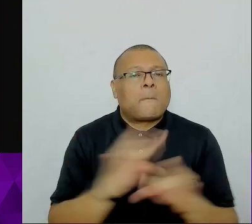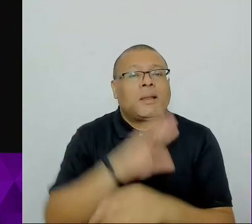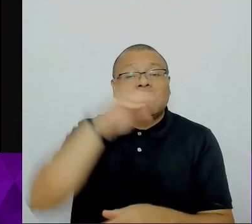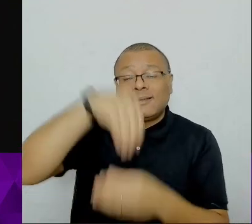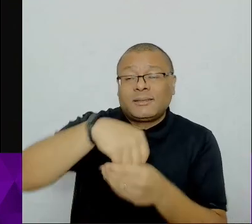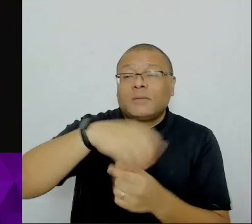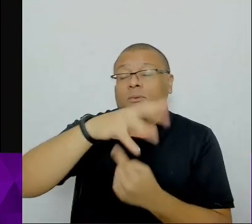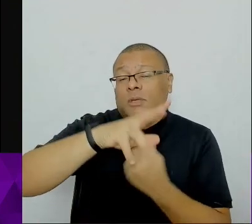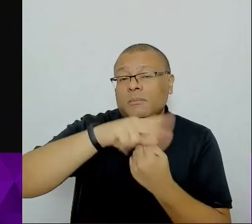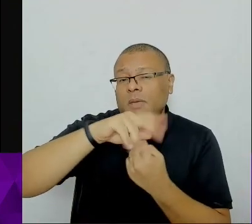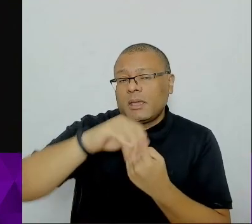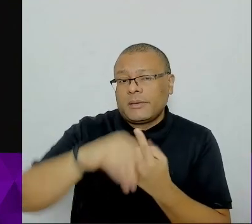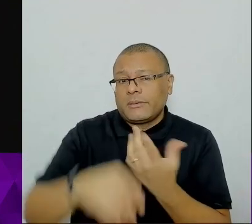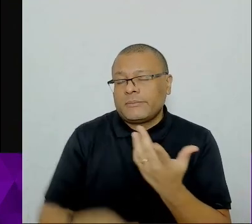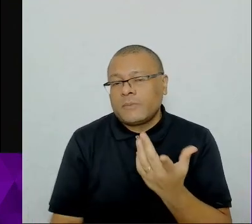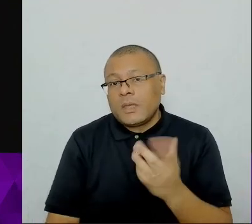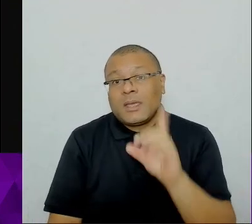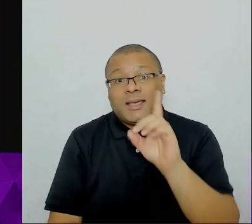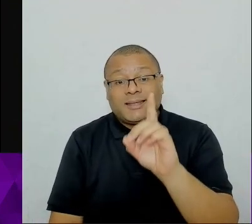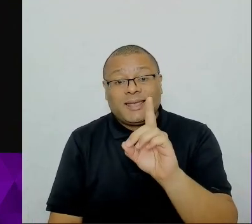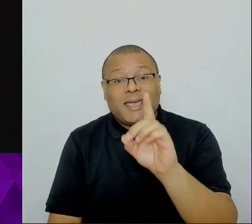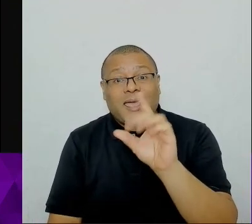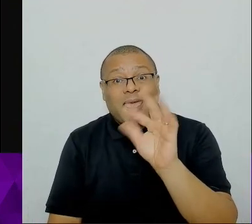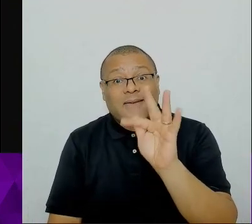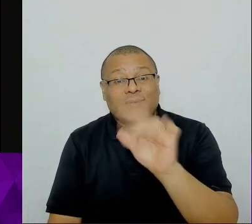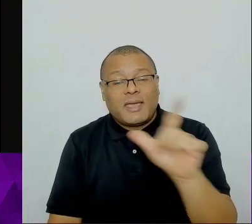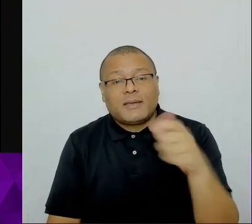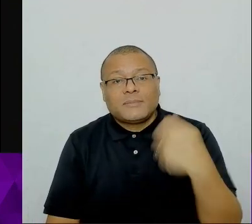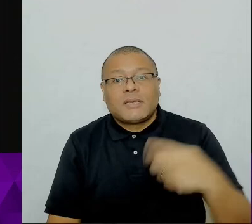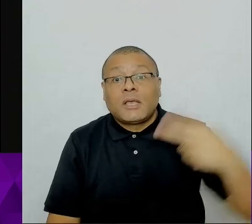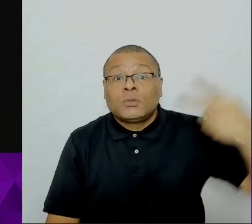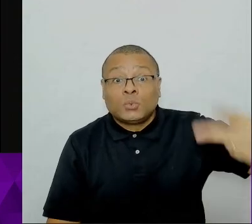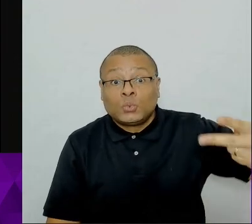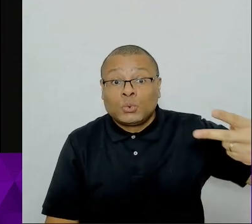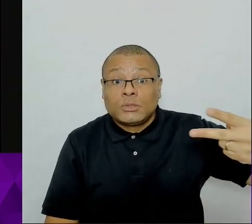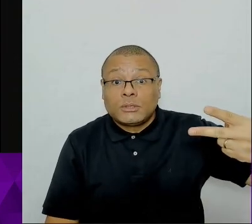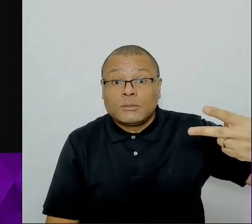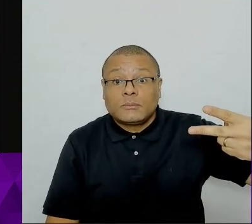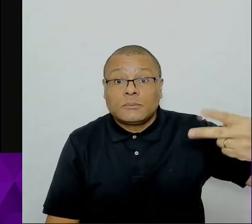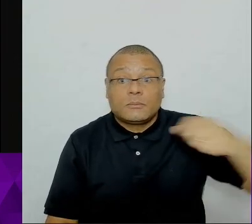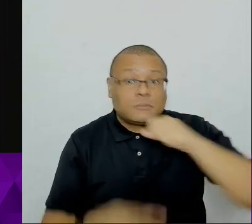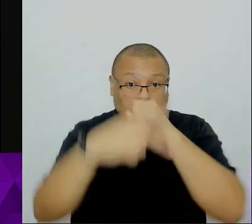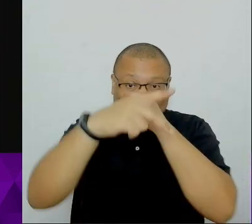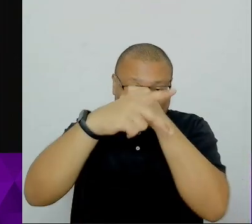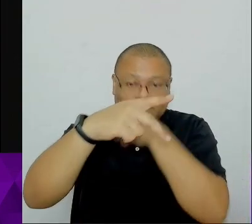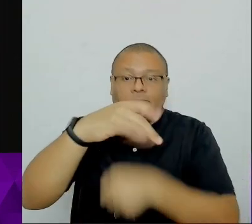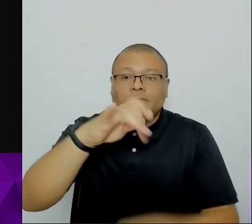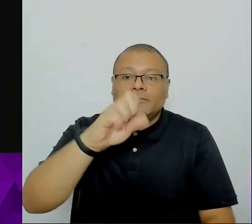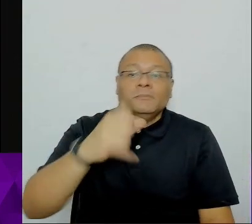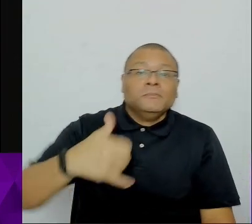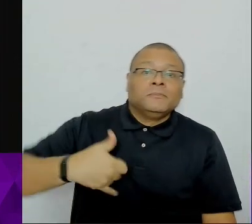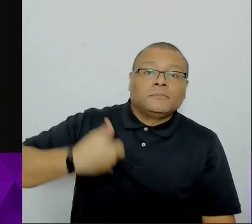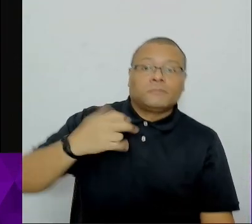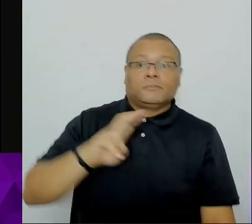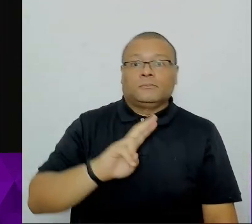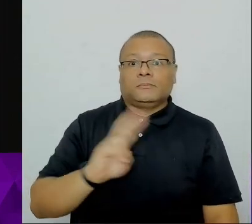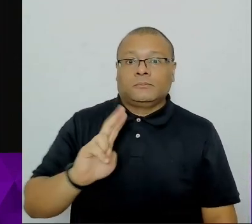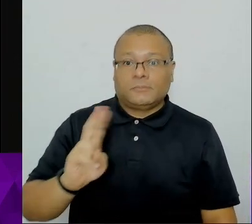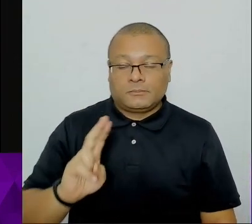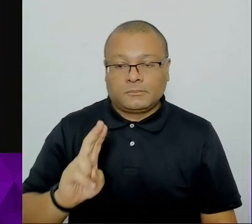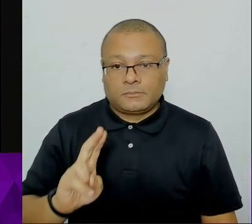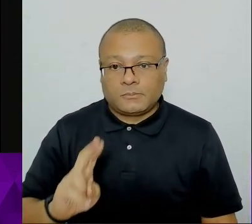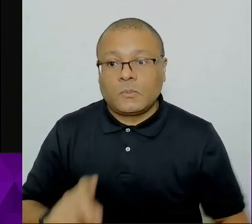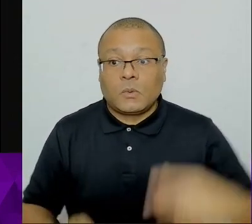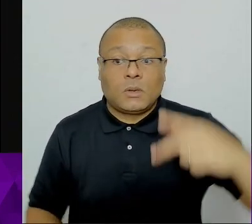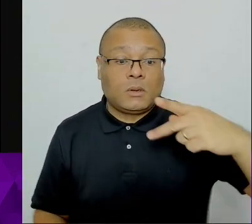gente fosse fazer um BFF, a gente precisaria de 2 chamadas. Um post para criar o nome e a idade e outro put para, por exemplo, um patch para,